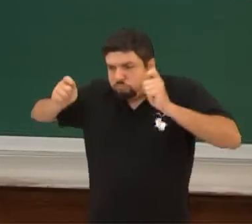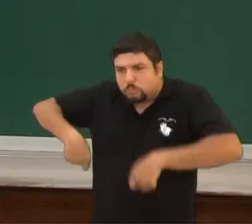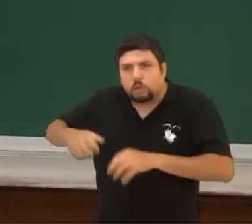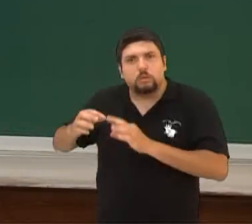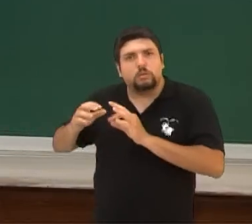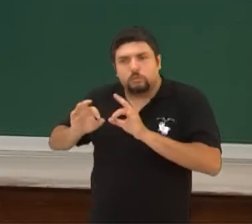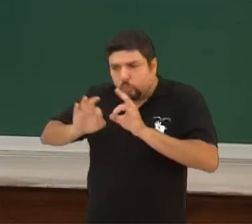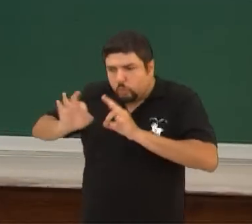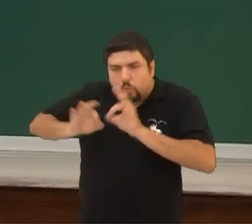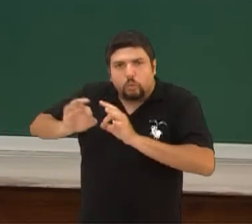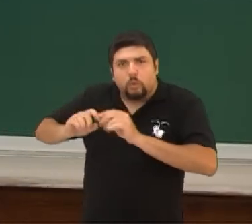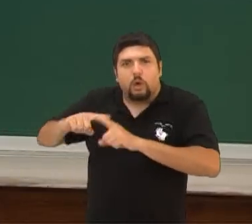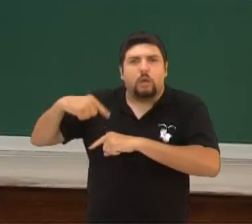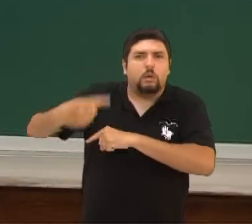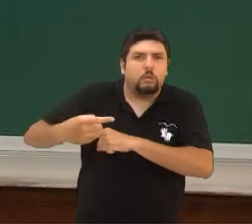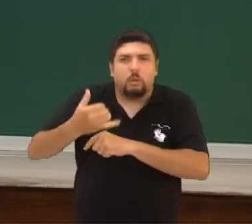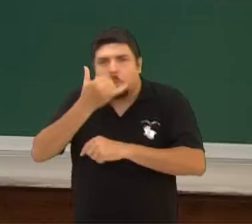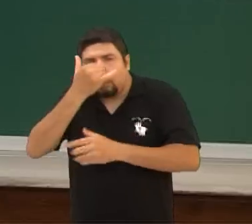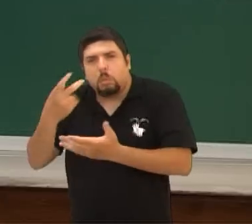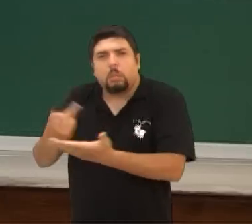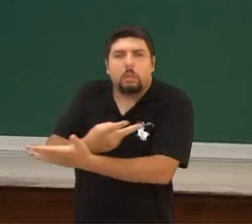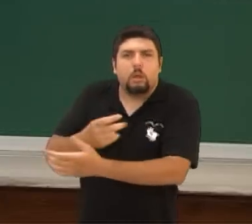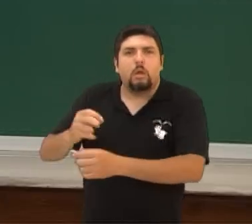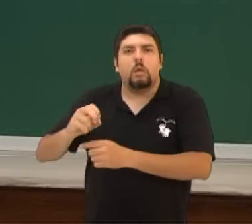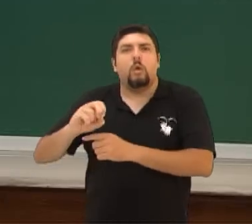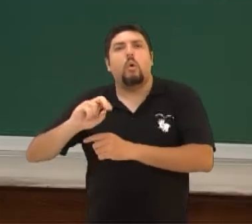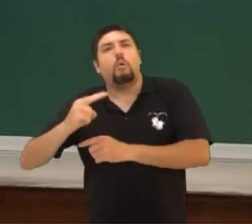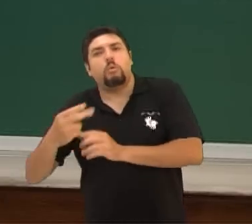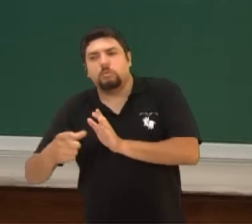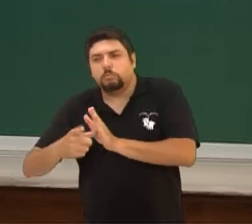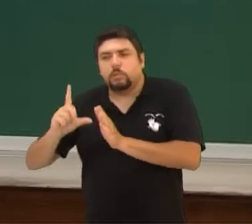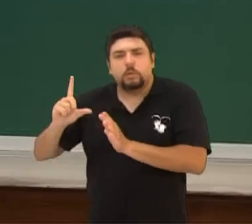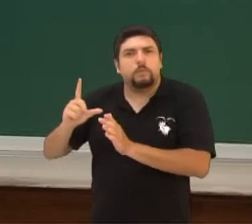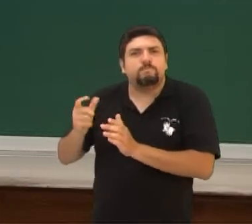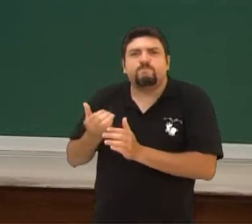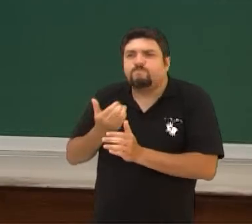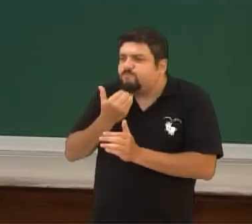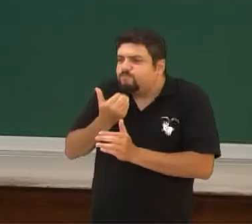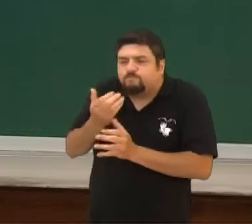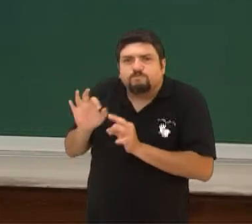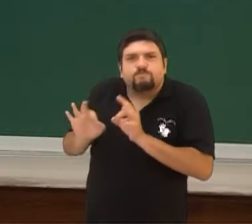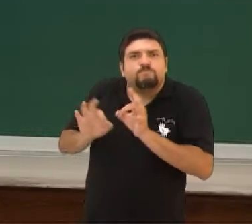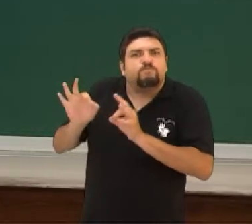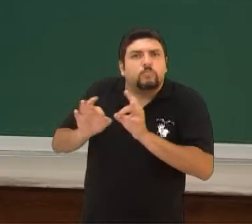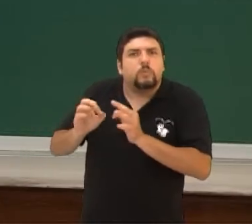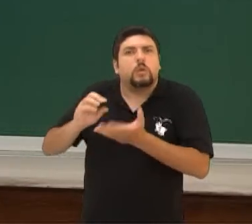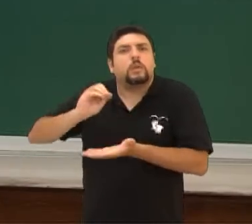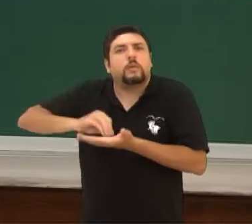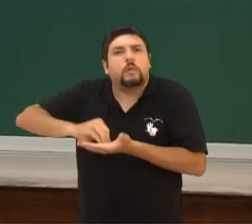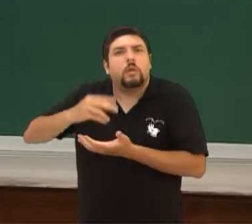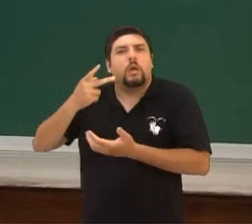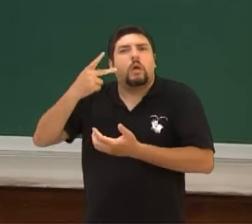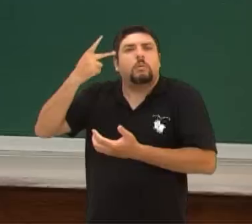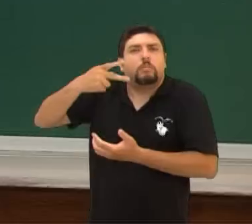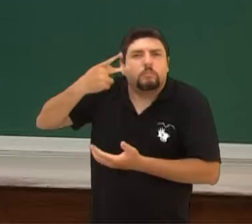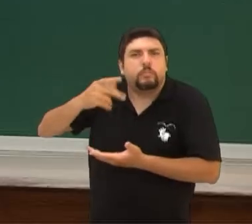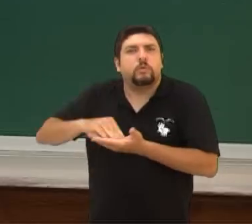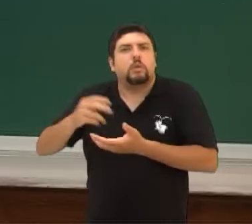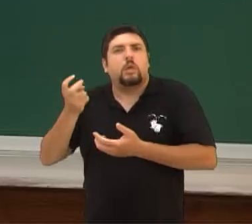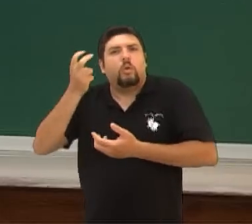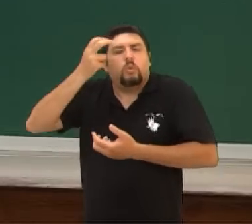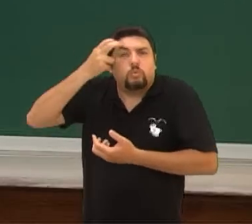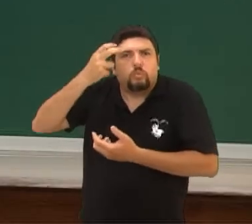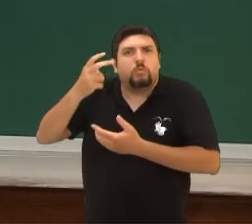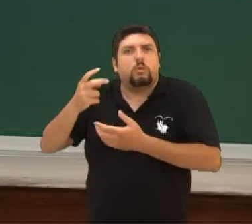na preparação para essa mudança, né, econômica, política, cultural com a